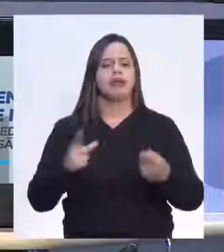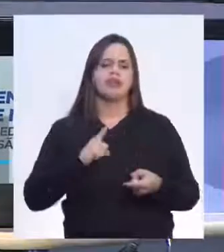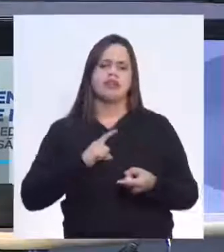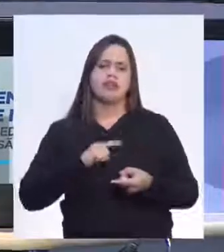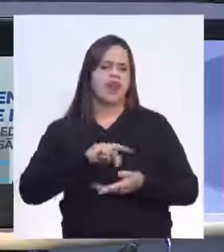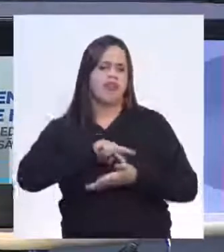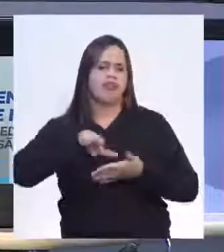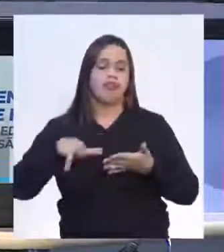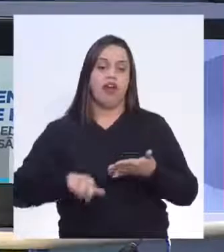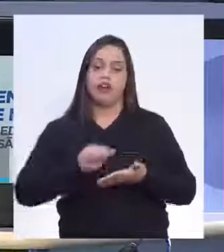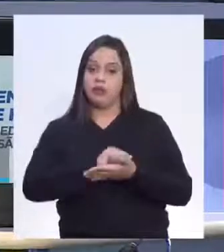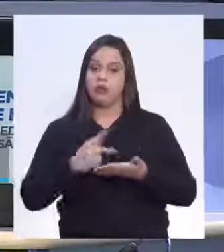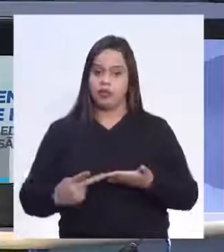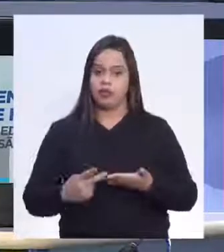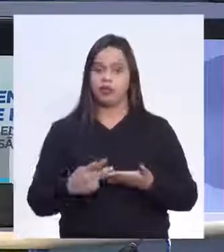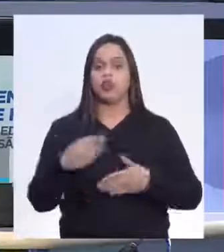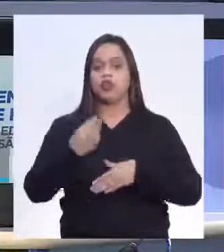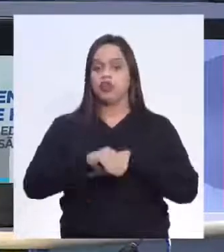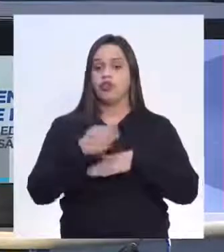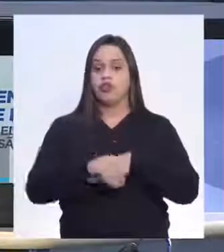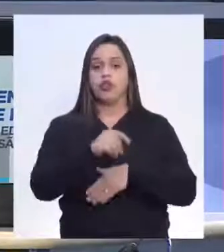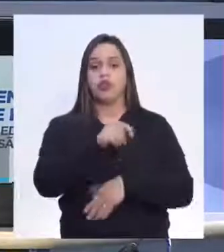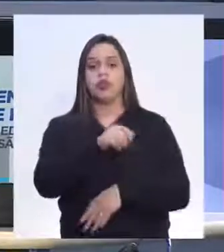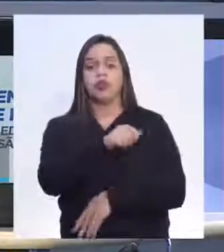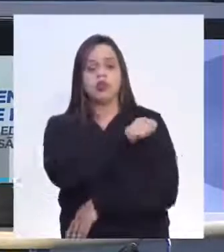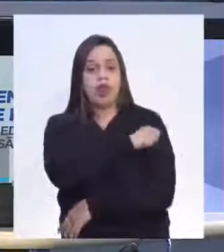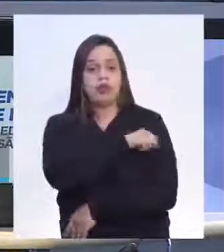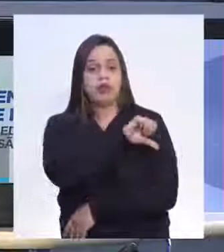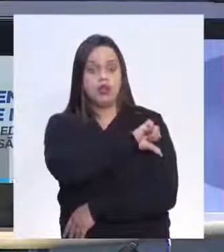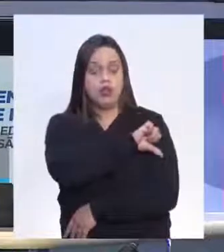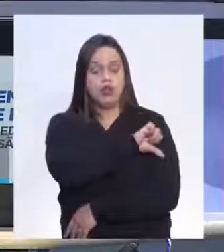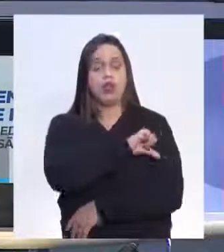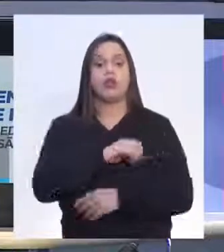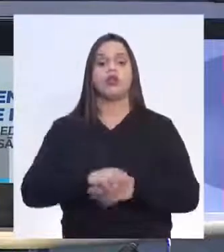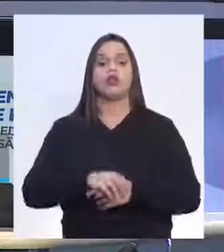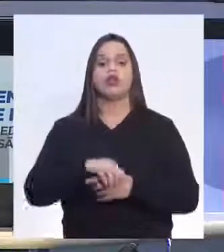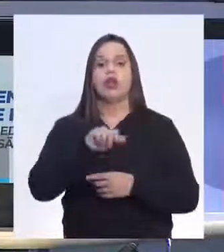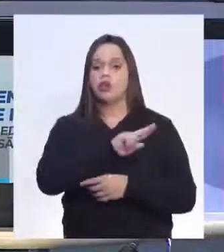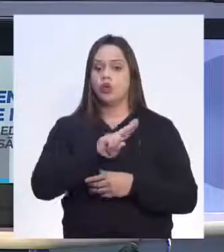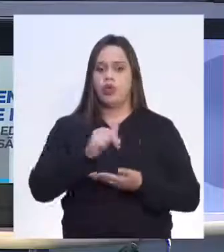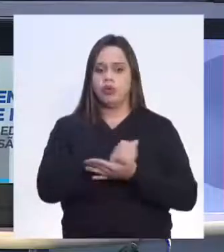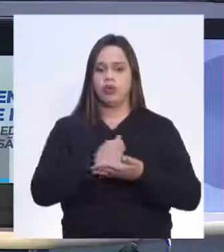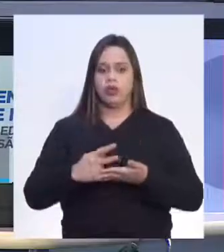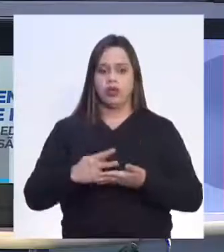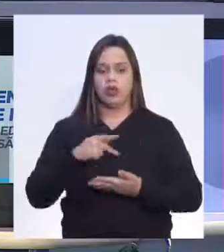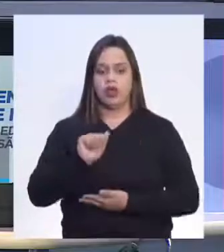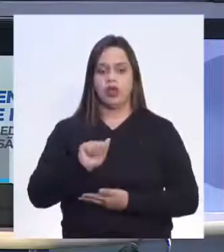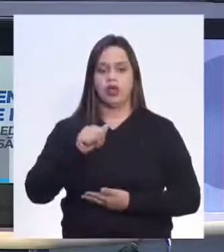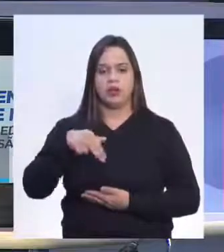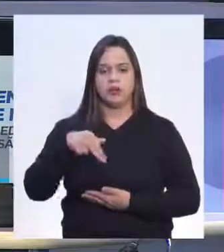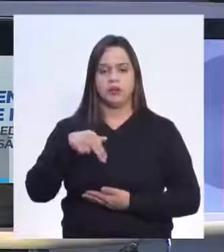aplicativos, ou até da dica que eu dei para os meus alunos do 9º ano, tem o Anchor, um aplicativo bem legal que você escreve